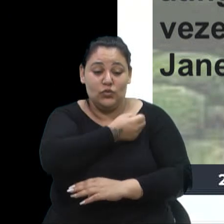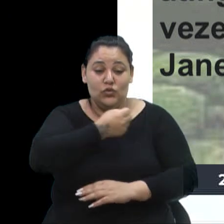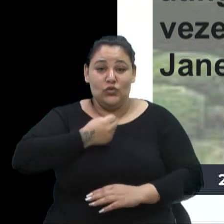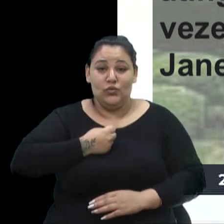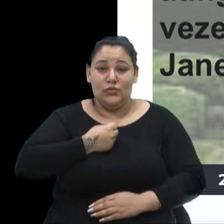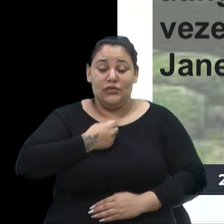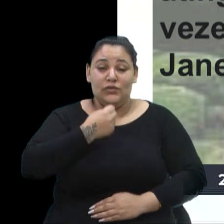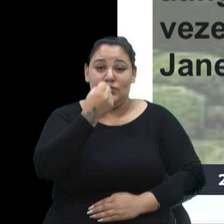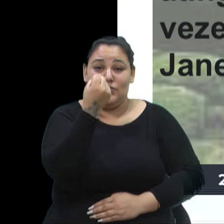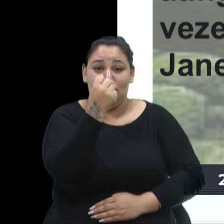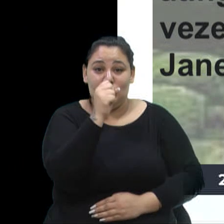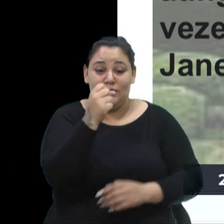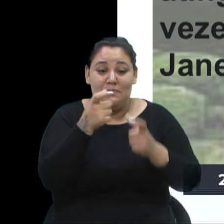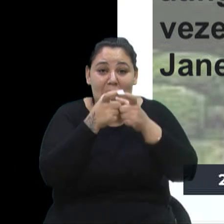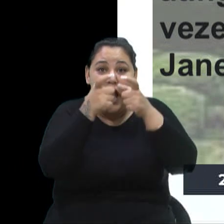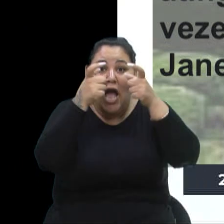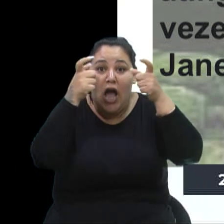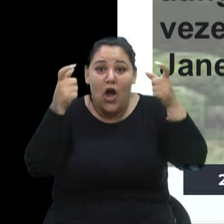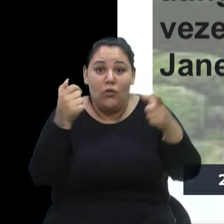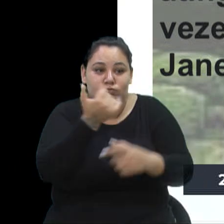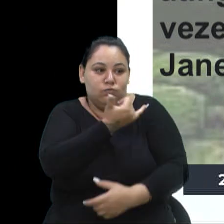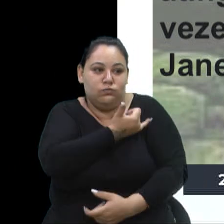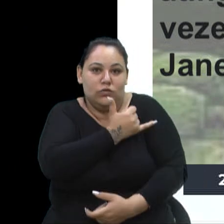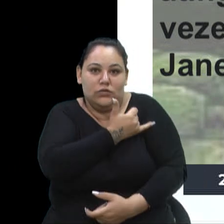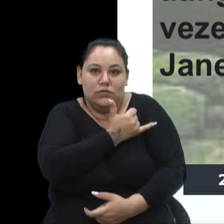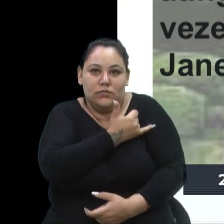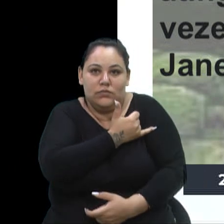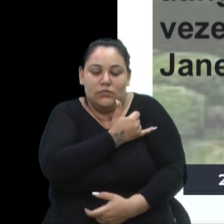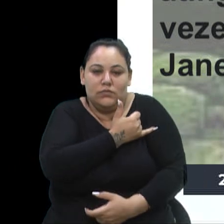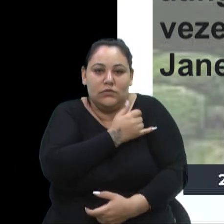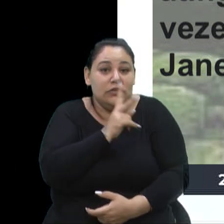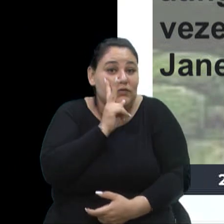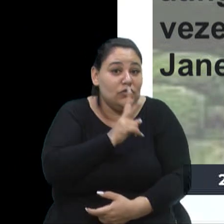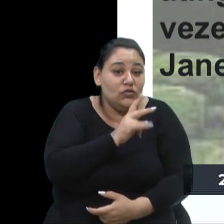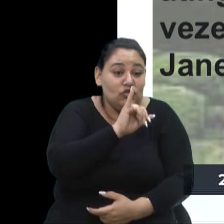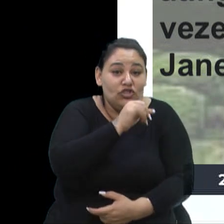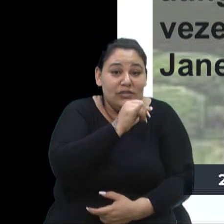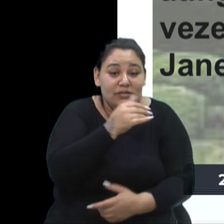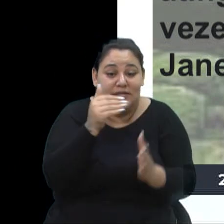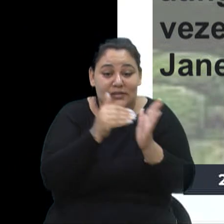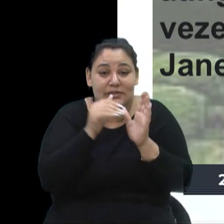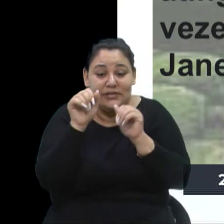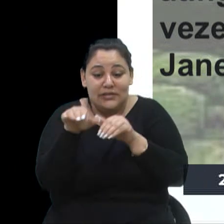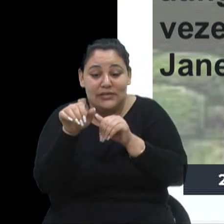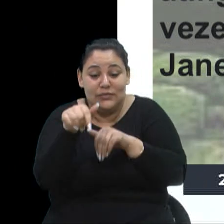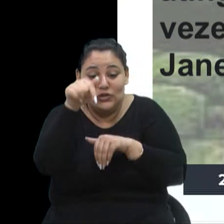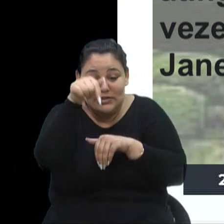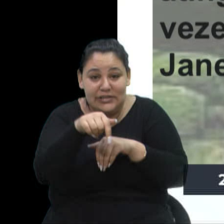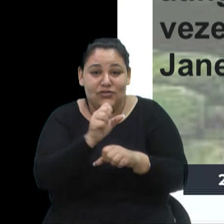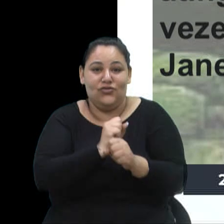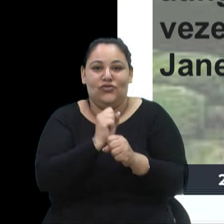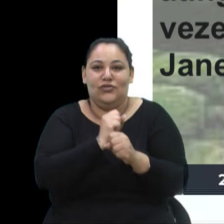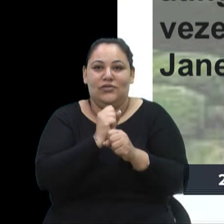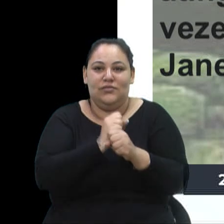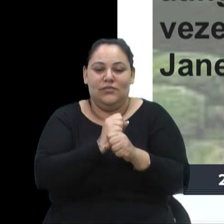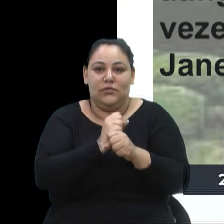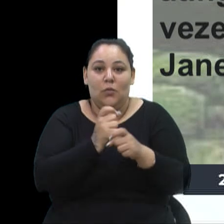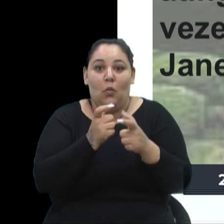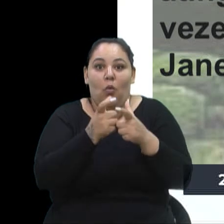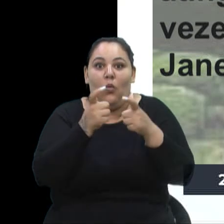Janeiro. Então, vocês viram que é entre janeiro a setembro desse ano. Então, a